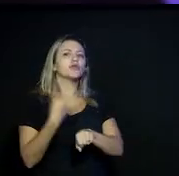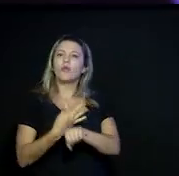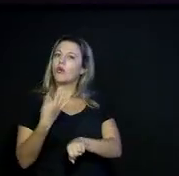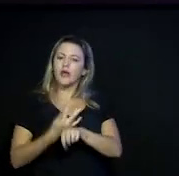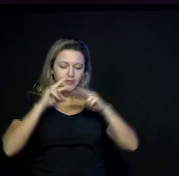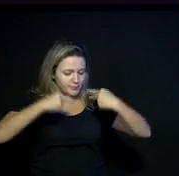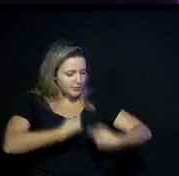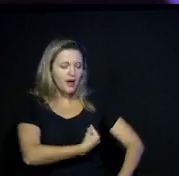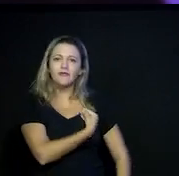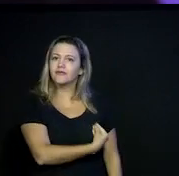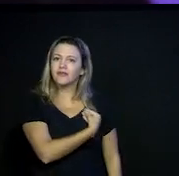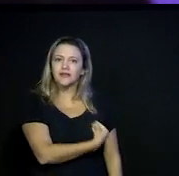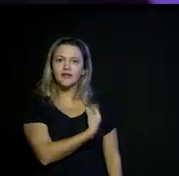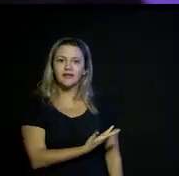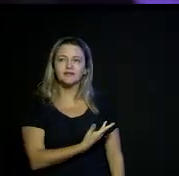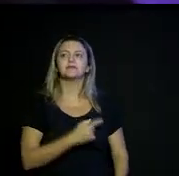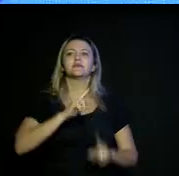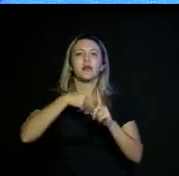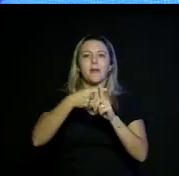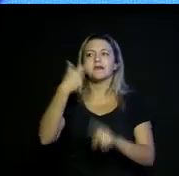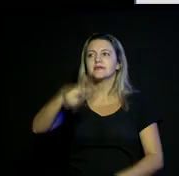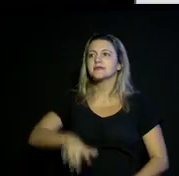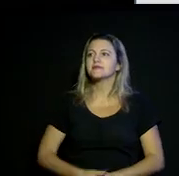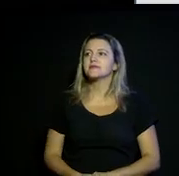criou e tem que fugir dela. Que mais?